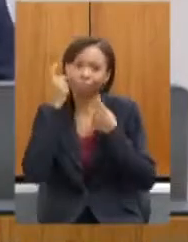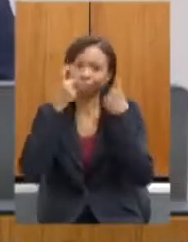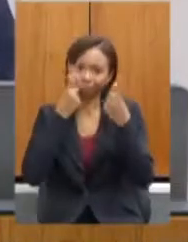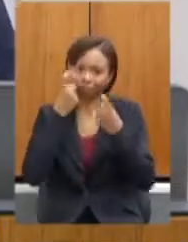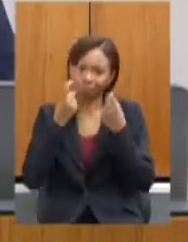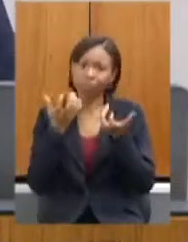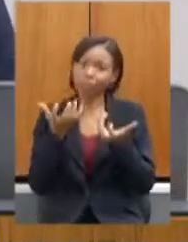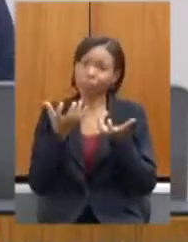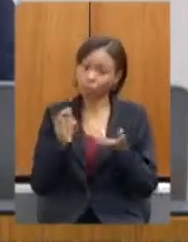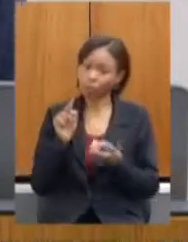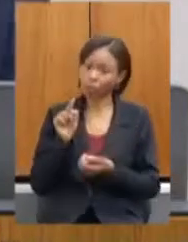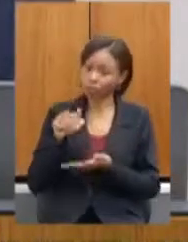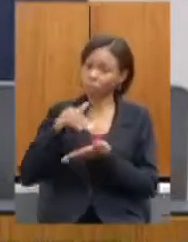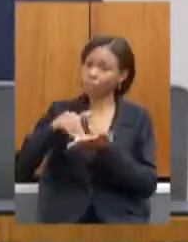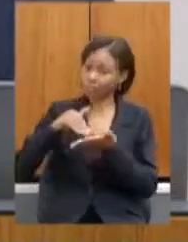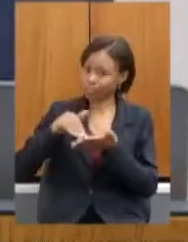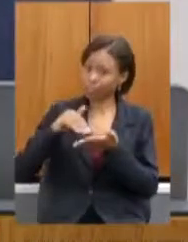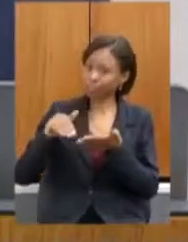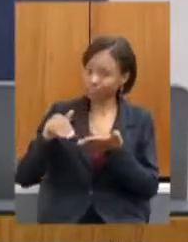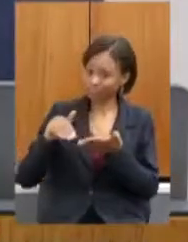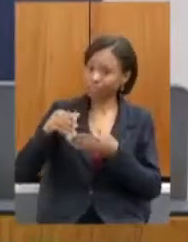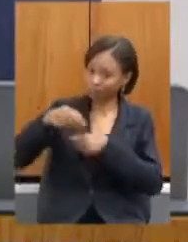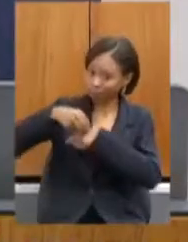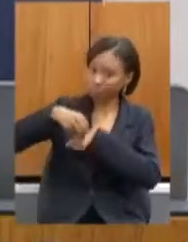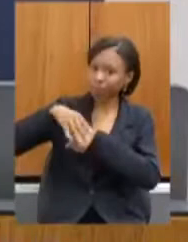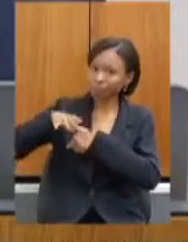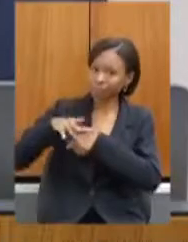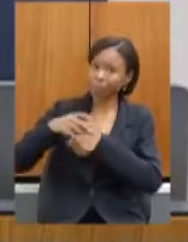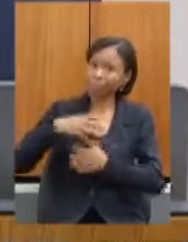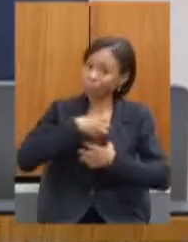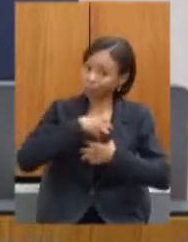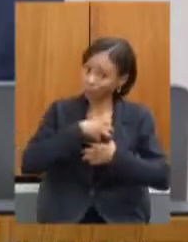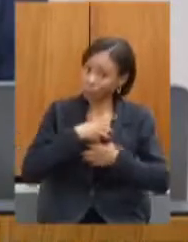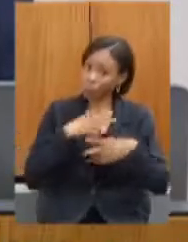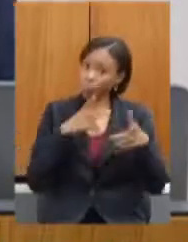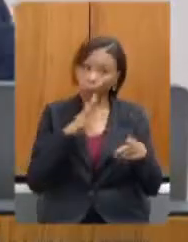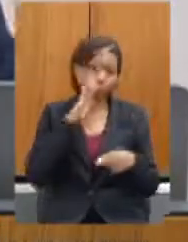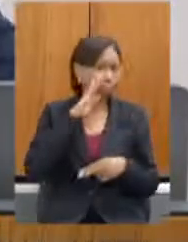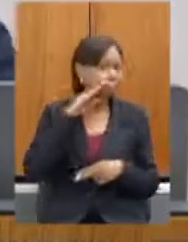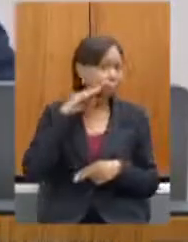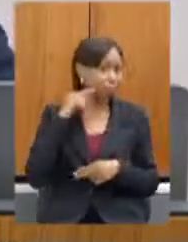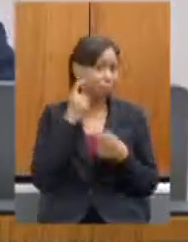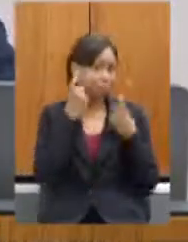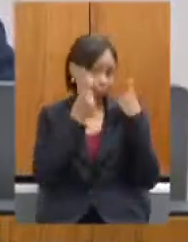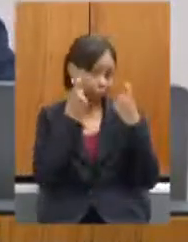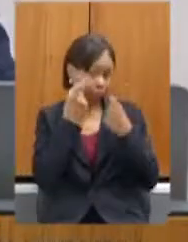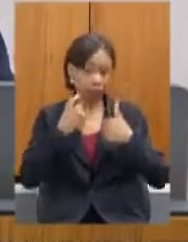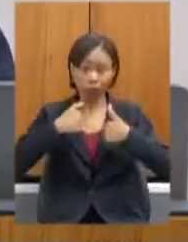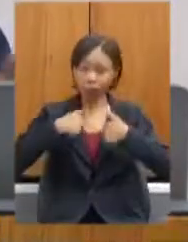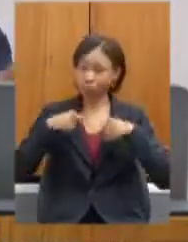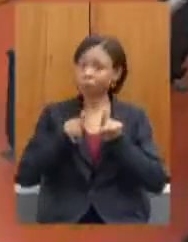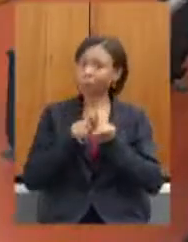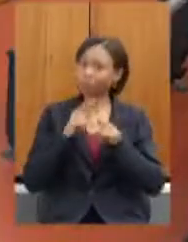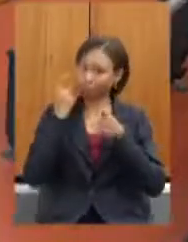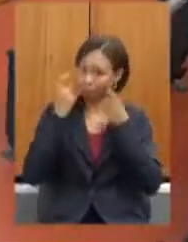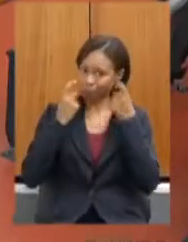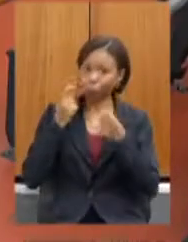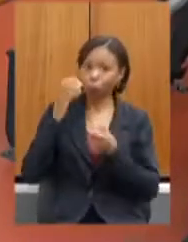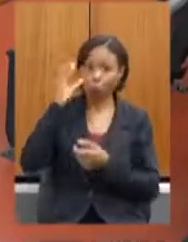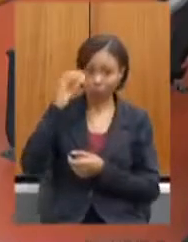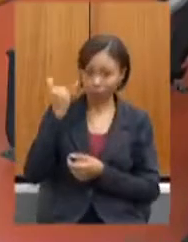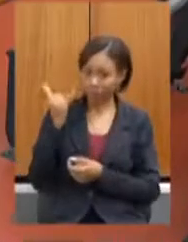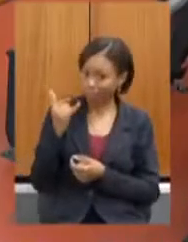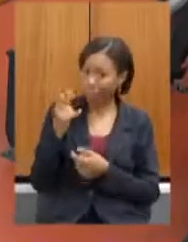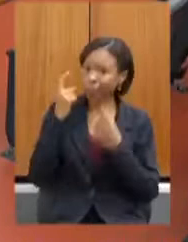sentimento e ao mesmo sentimento da deputada Beatriz do deputado por seu cliente meu também e esse programa um